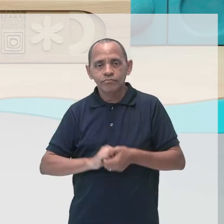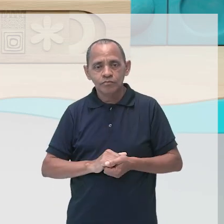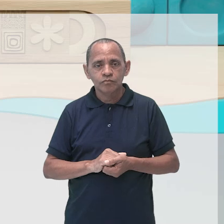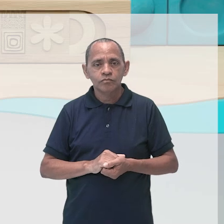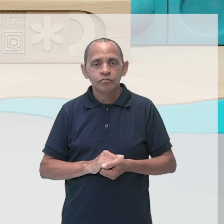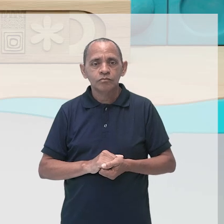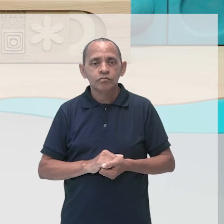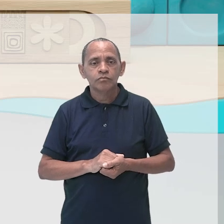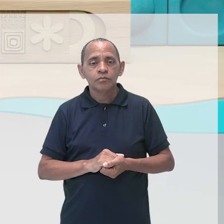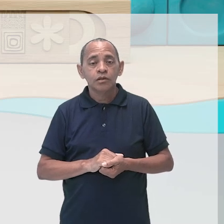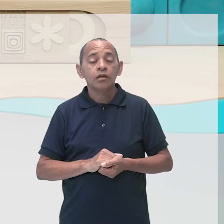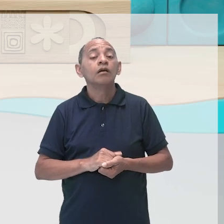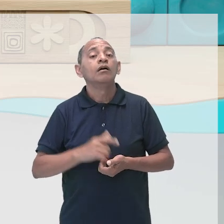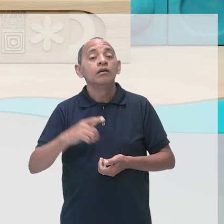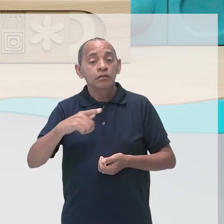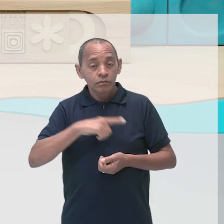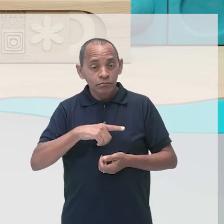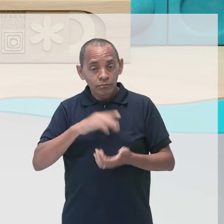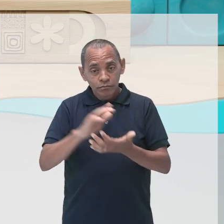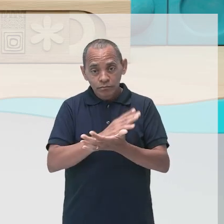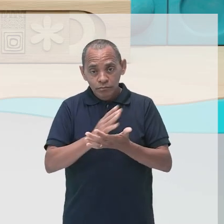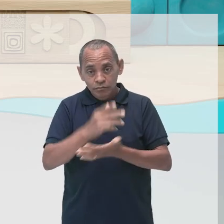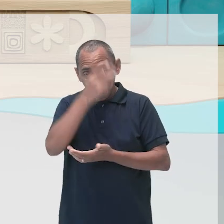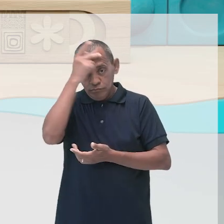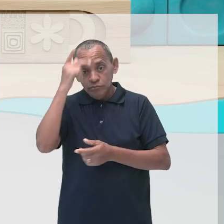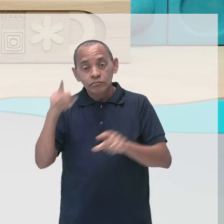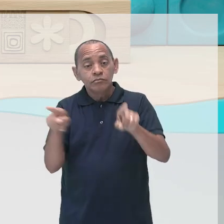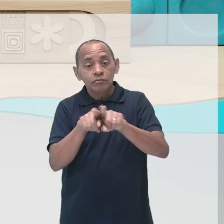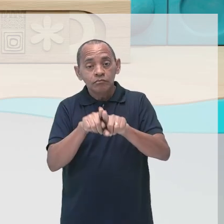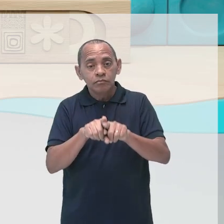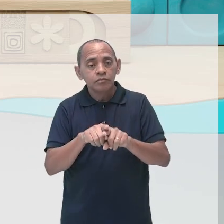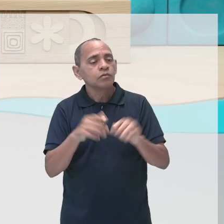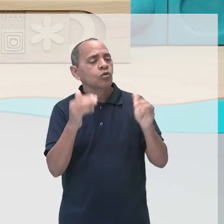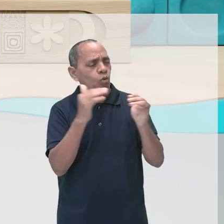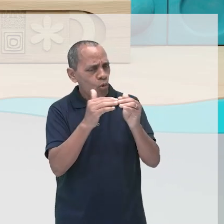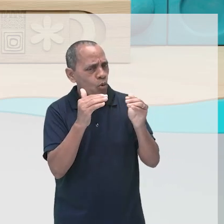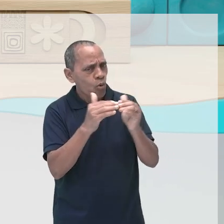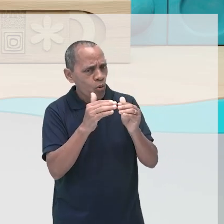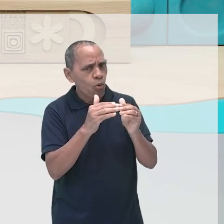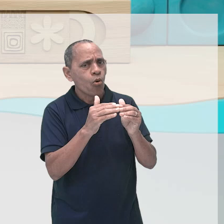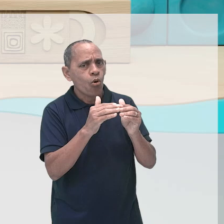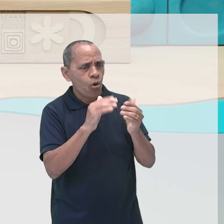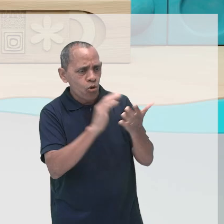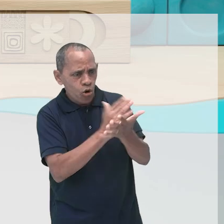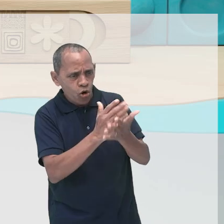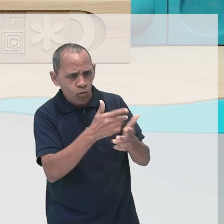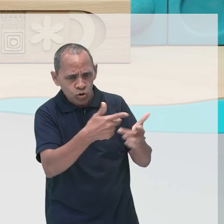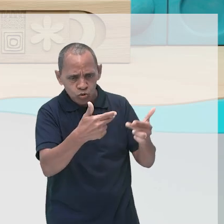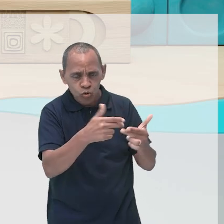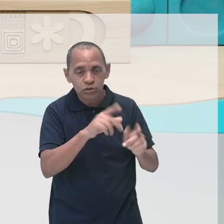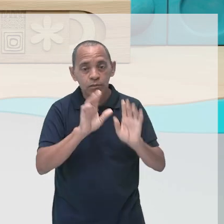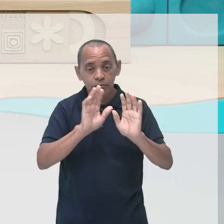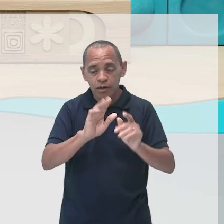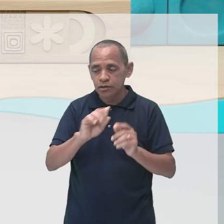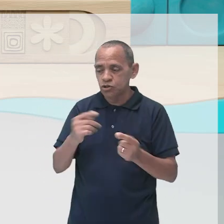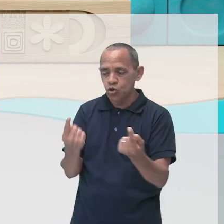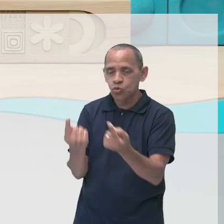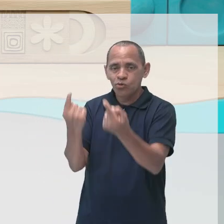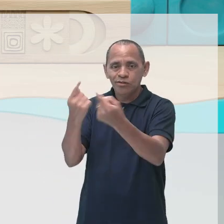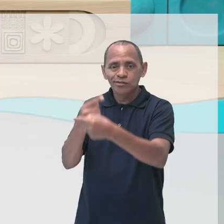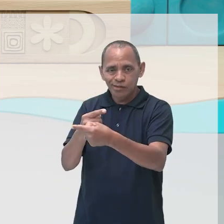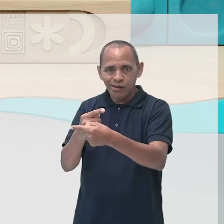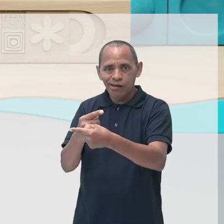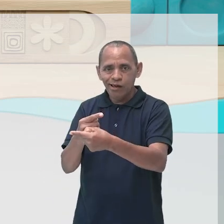que vão concordar com determinados pontos dessa redução e são contrários a outros. A esse